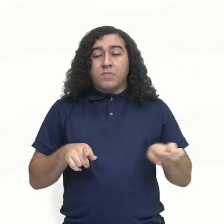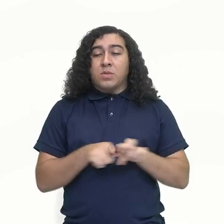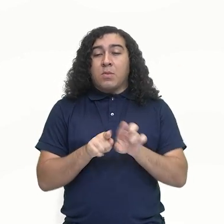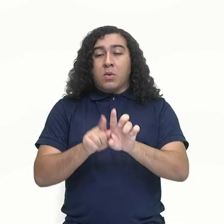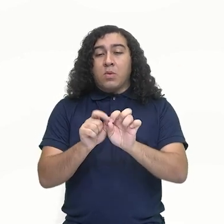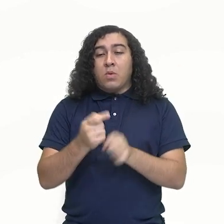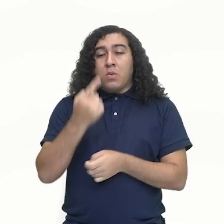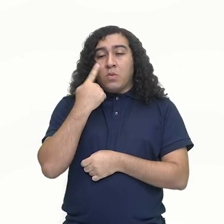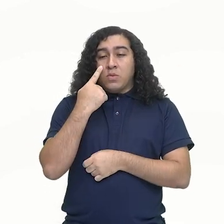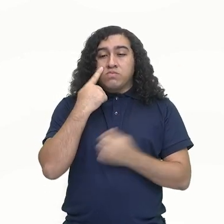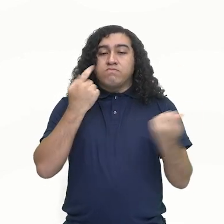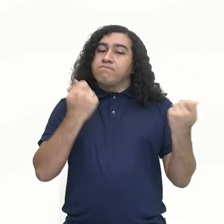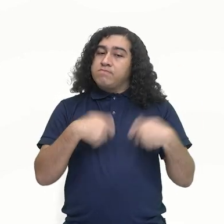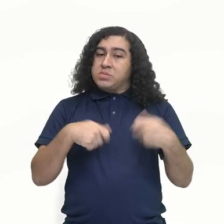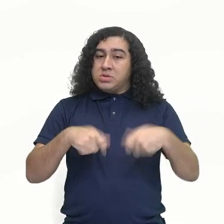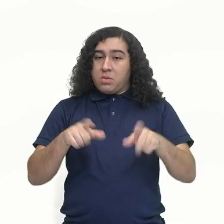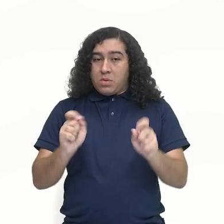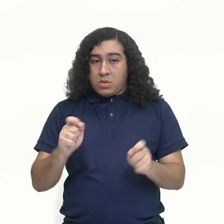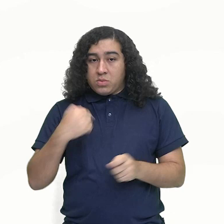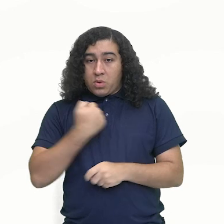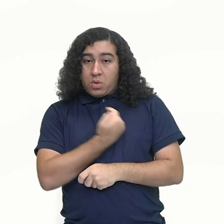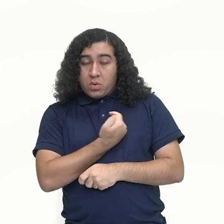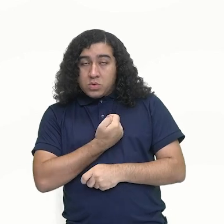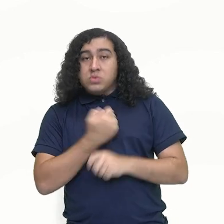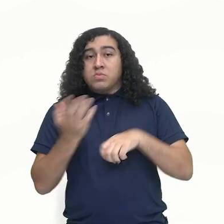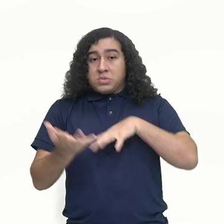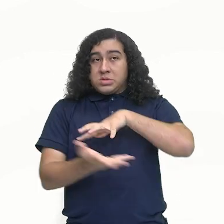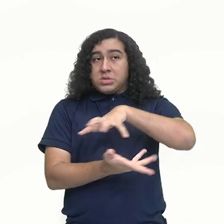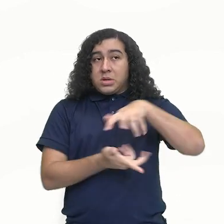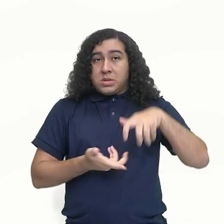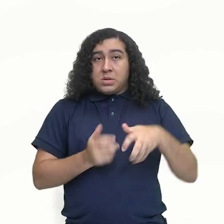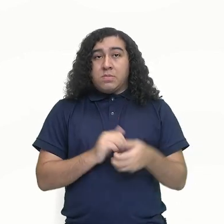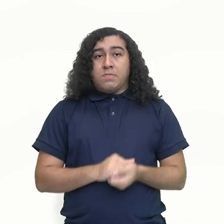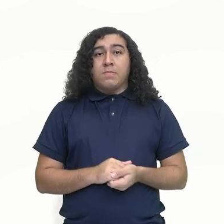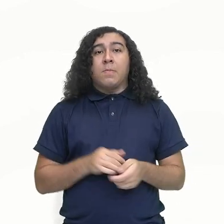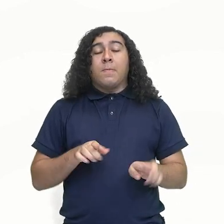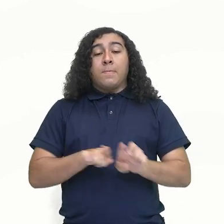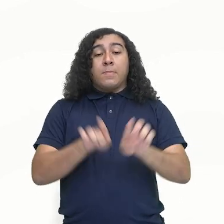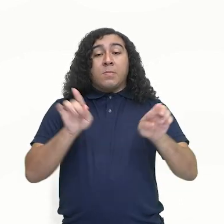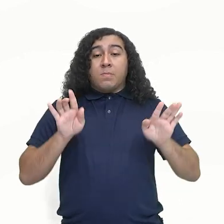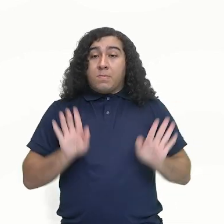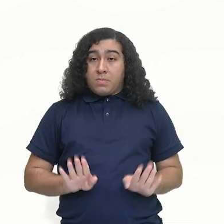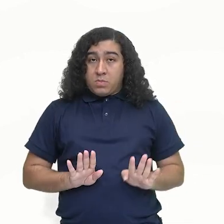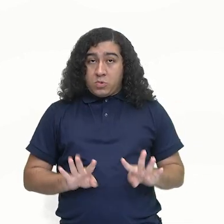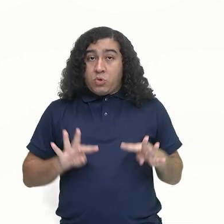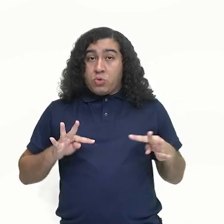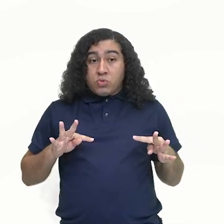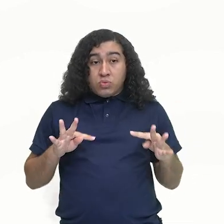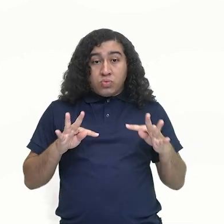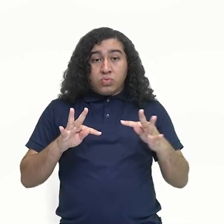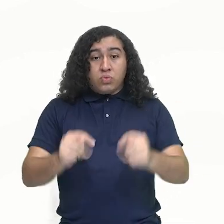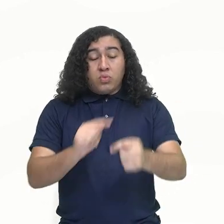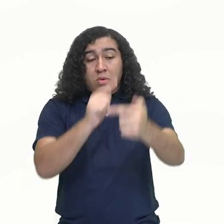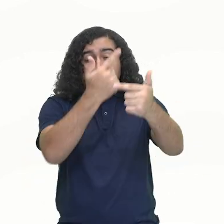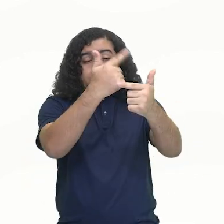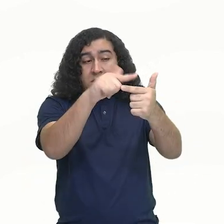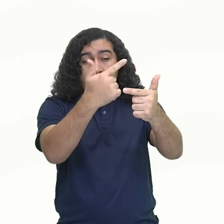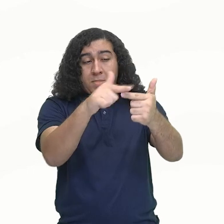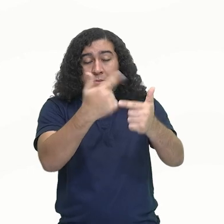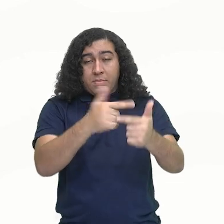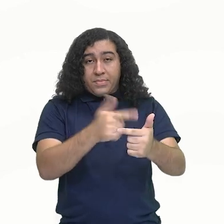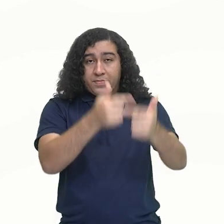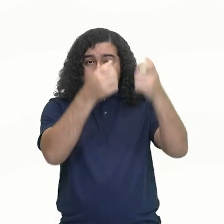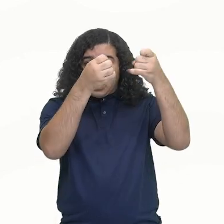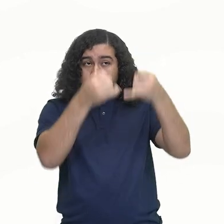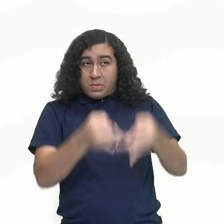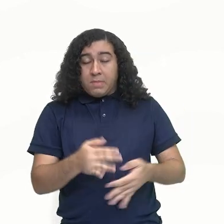e necessário para o nosso planeta. Só que, com todos esses problemas que eu citei